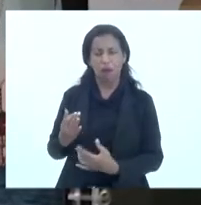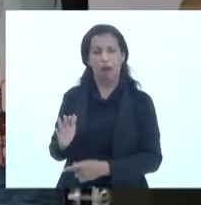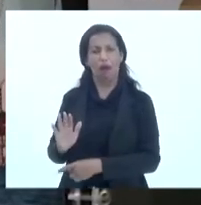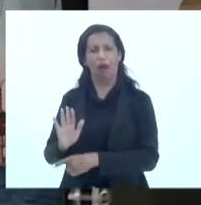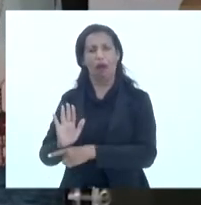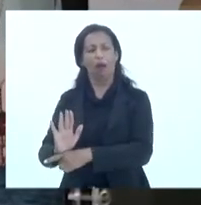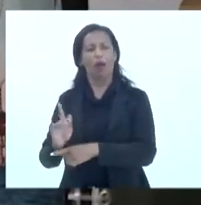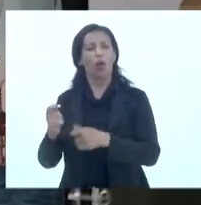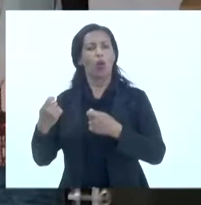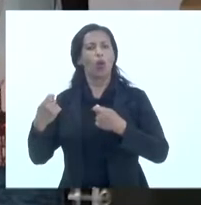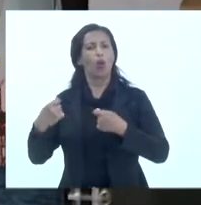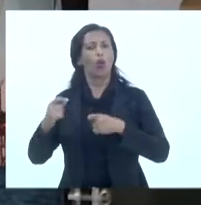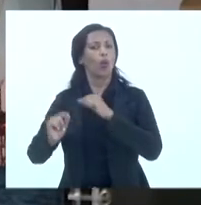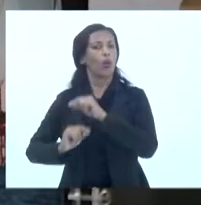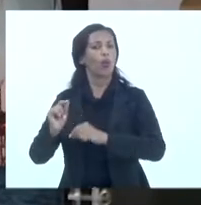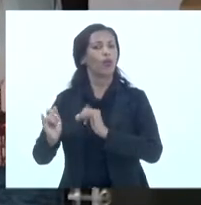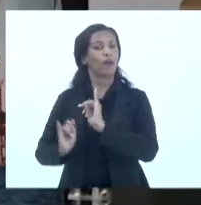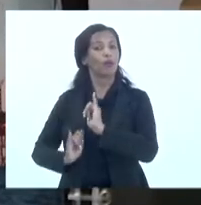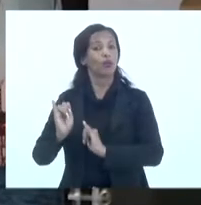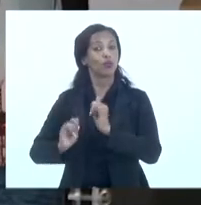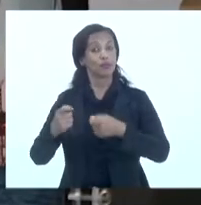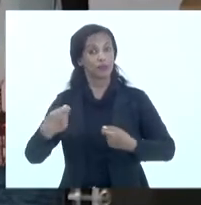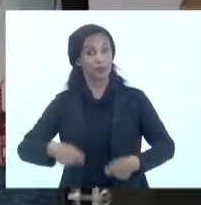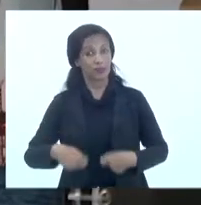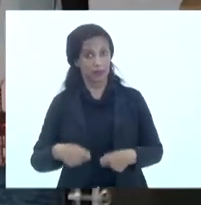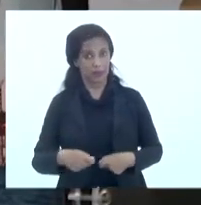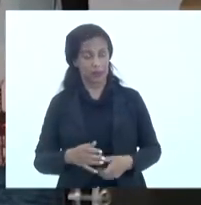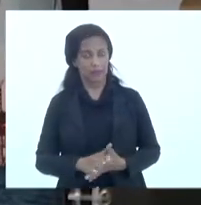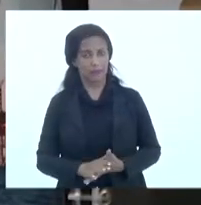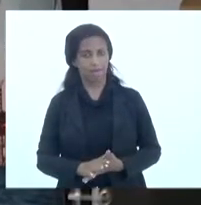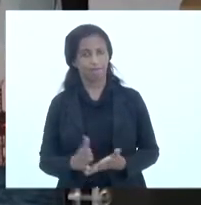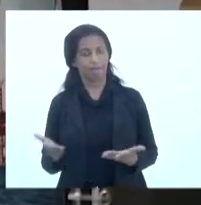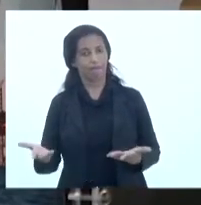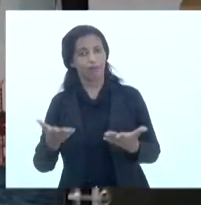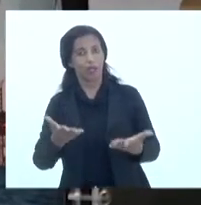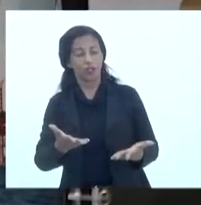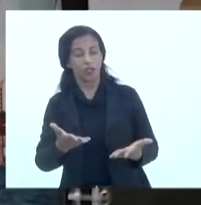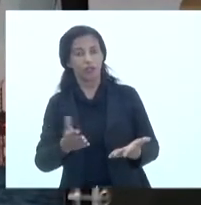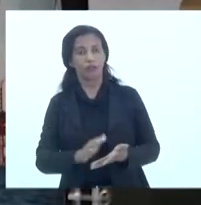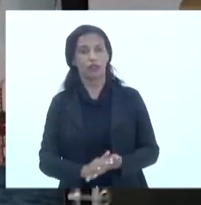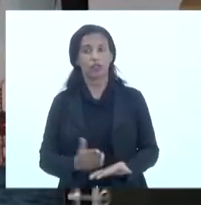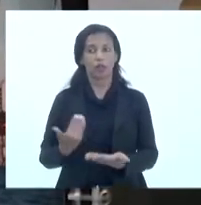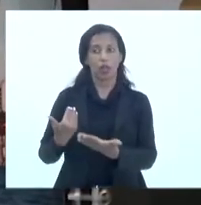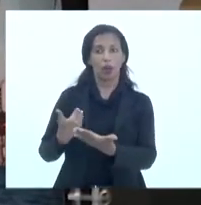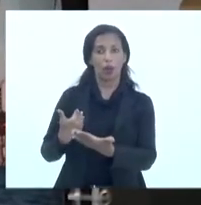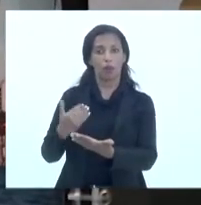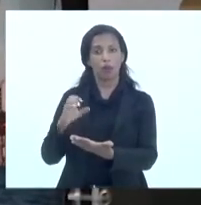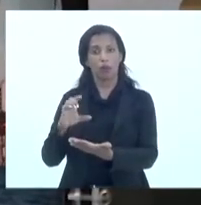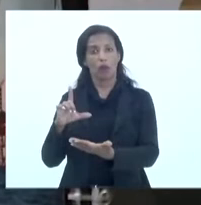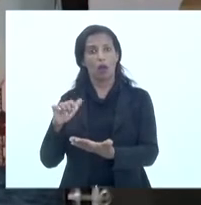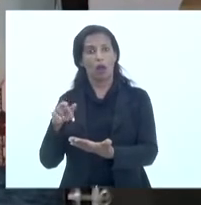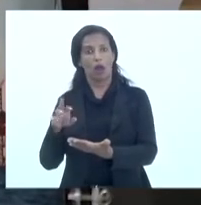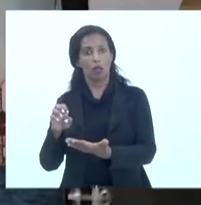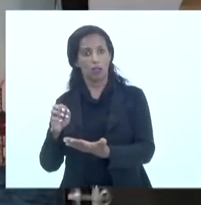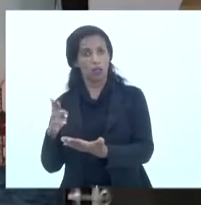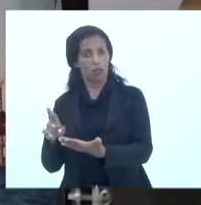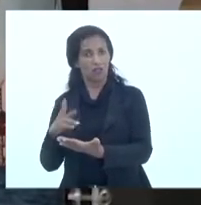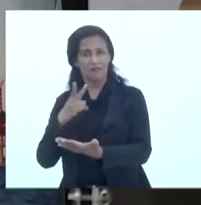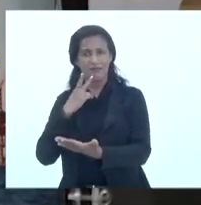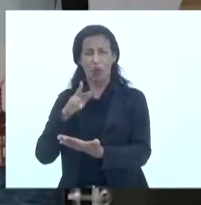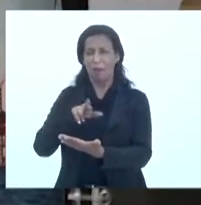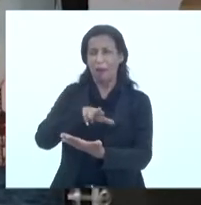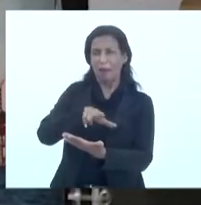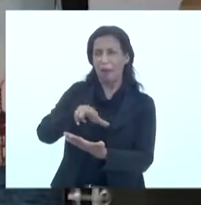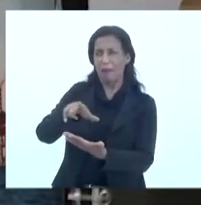aquilo que a indústria da região precisa. Haja vista a colocação do amigo do cluster, são